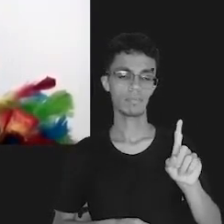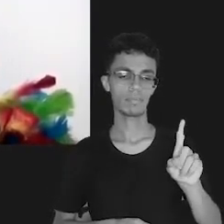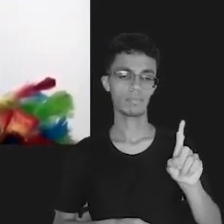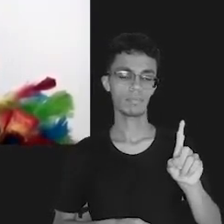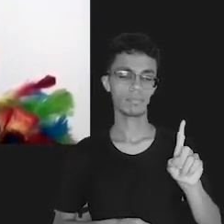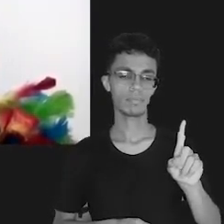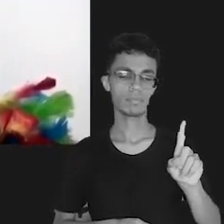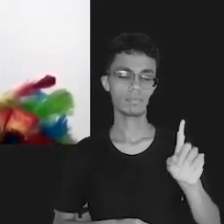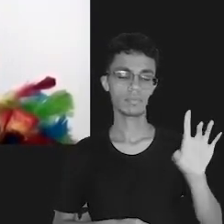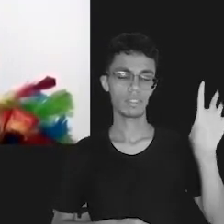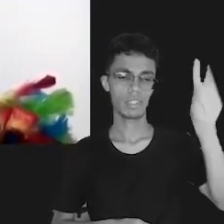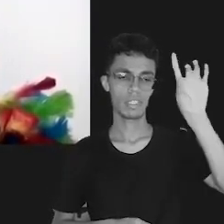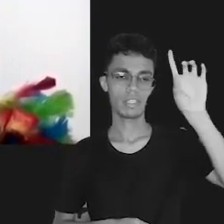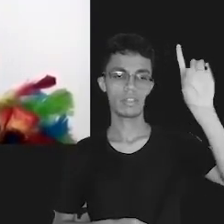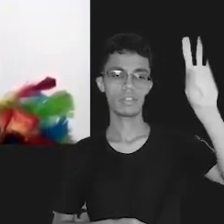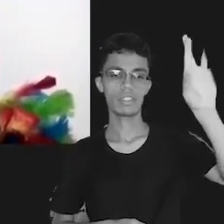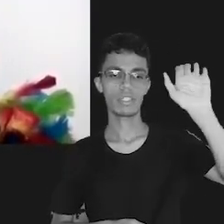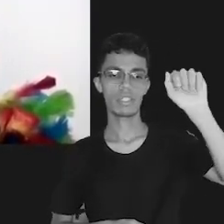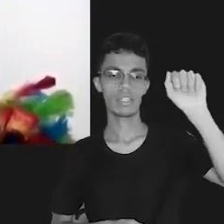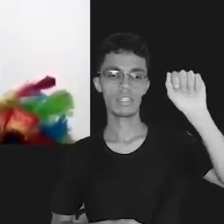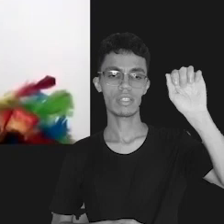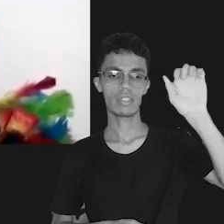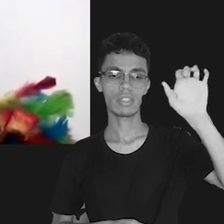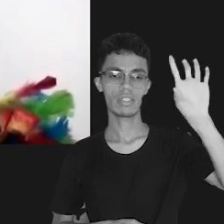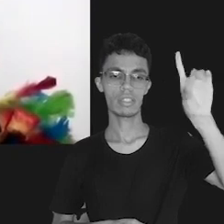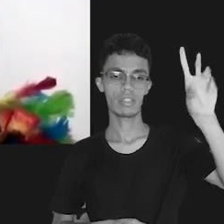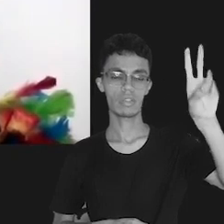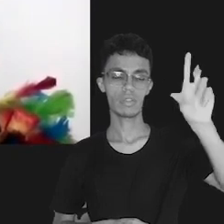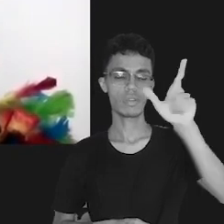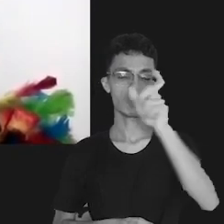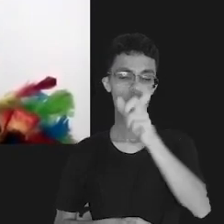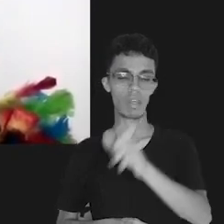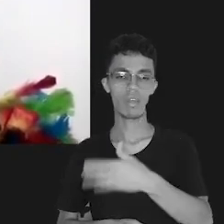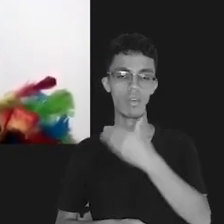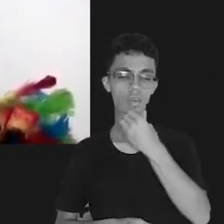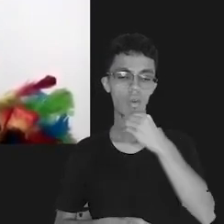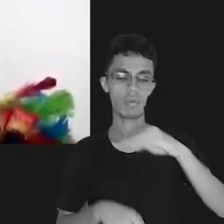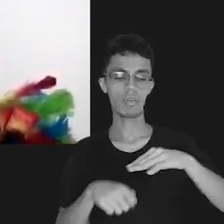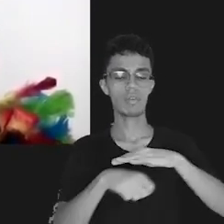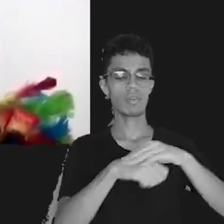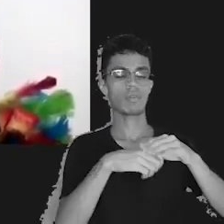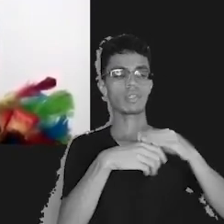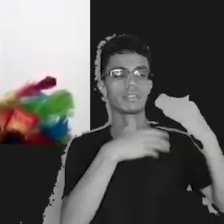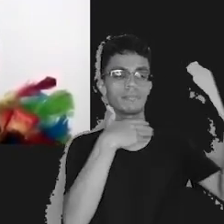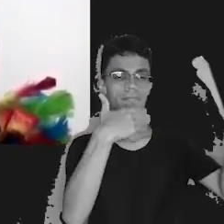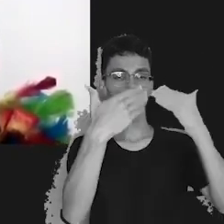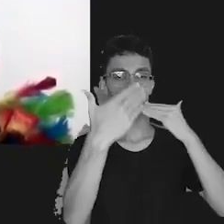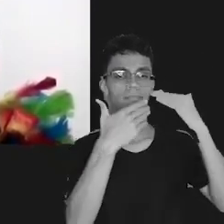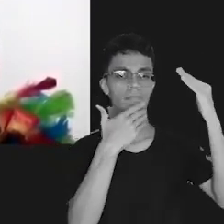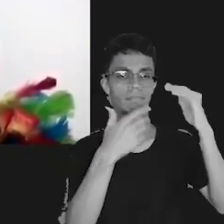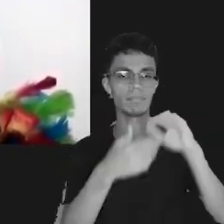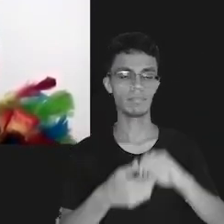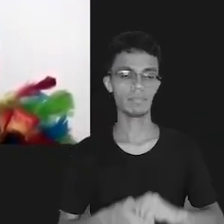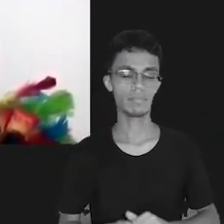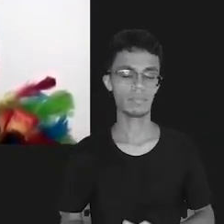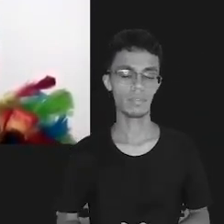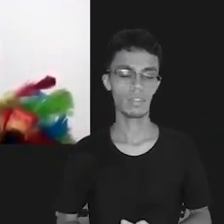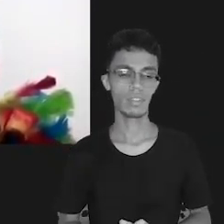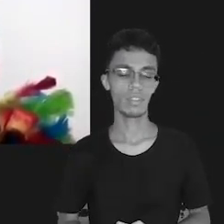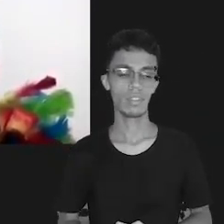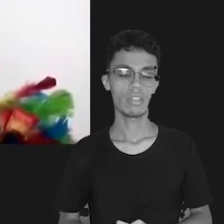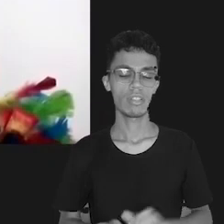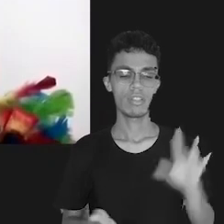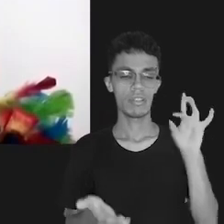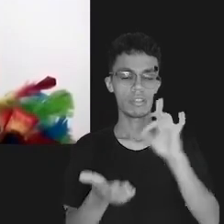quer dizer, o Deus, que ela chama de Haidum, e o homem, que ela chama de Koi. É uma conversa entre Deus e o homem. Que, na verdade,